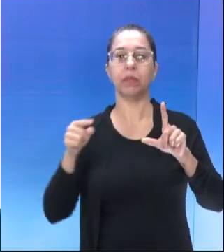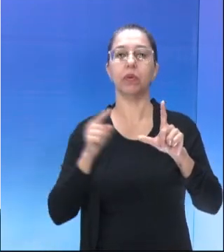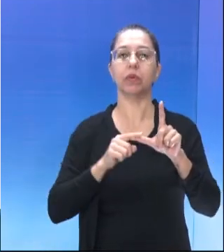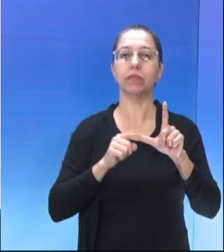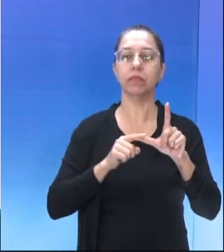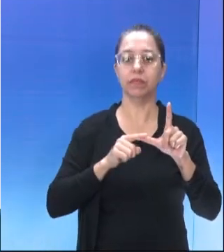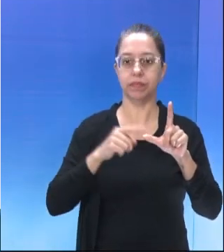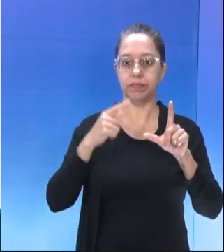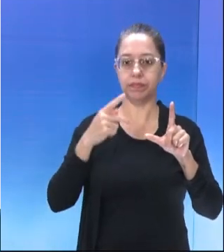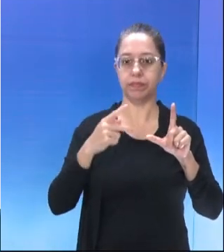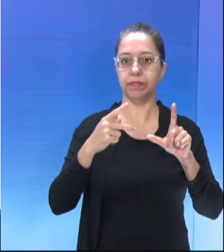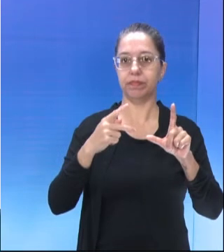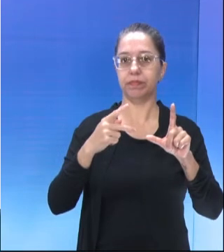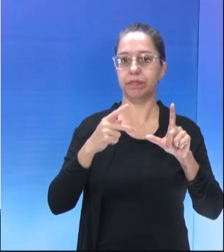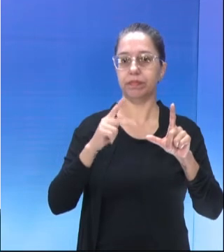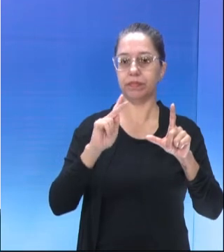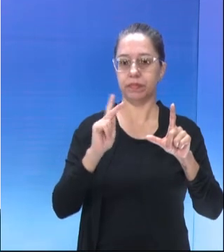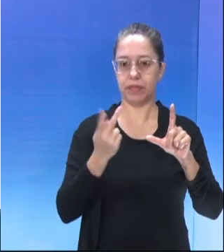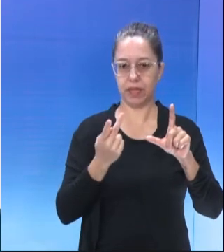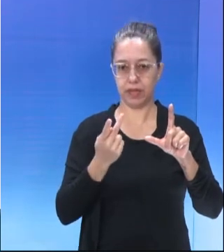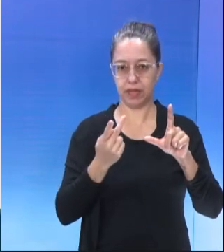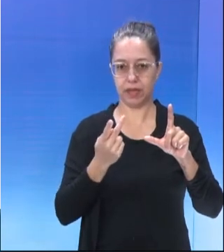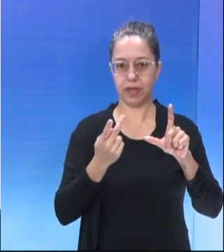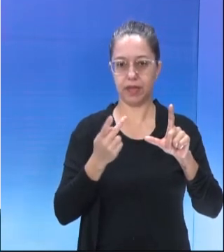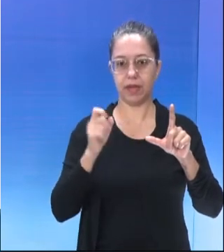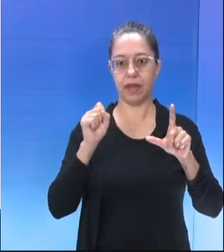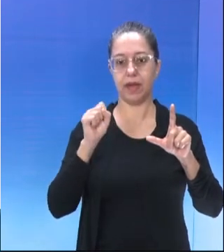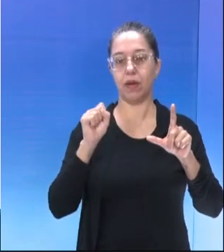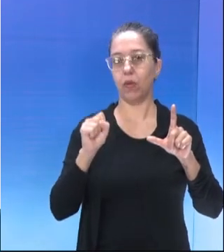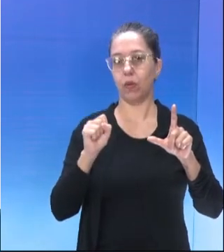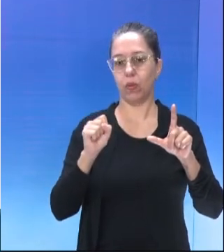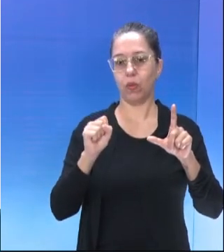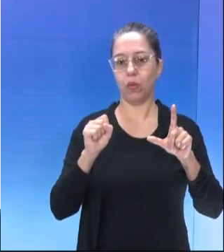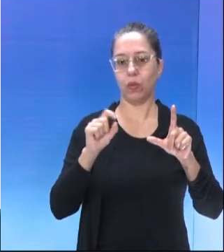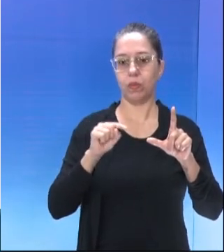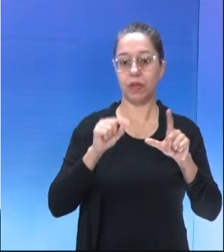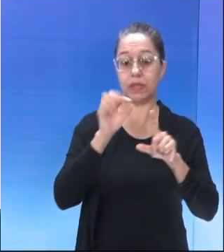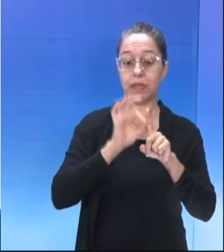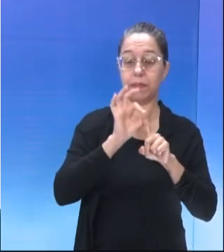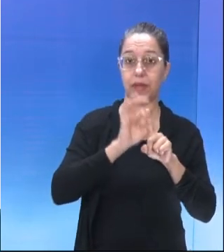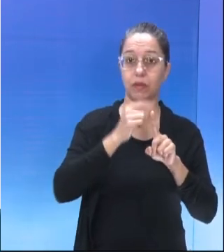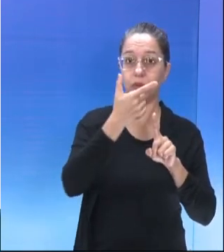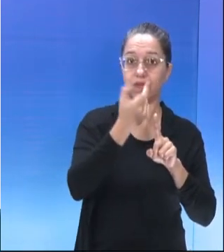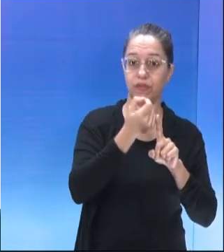aqui, 20 graus Celsius, do primeiro exemplo, nós temos a mesma temperatura